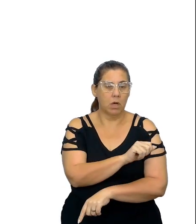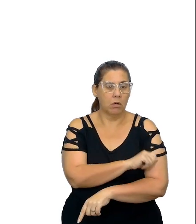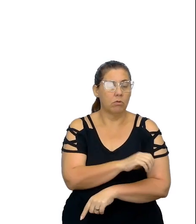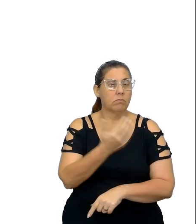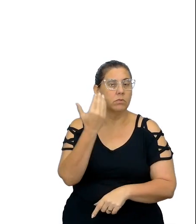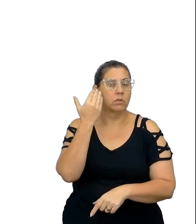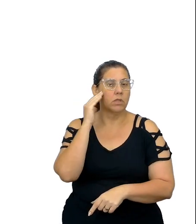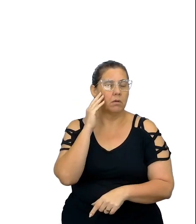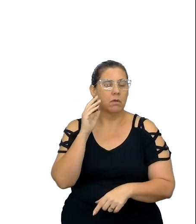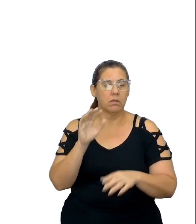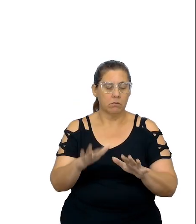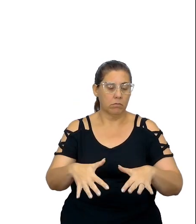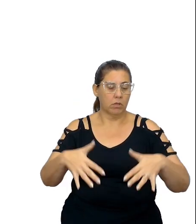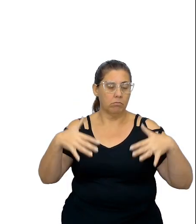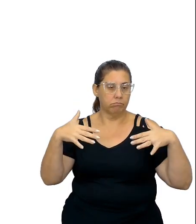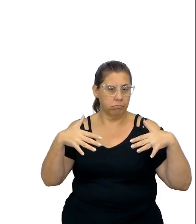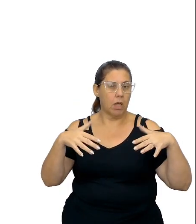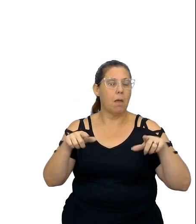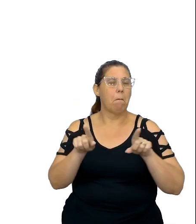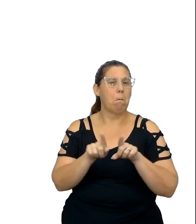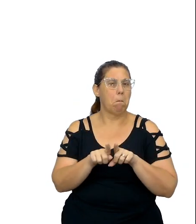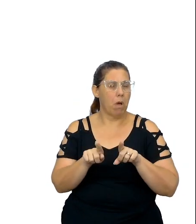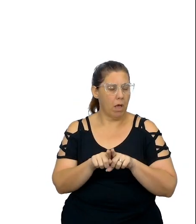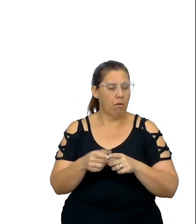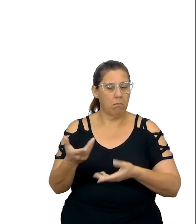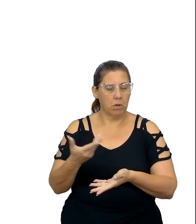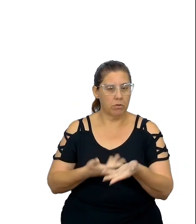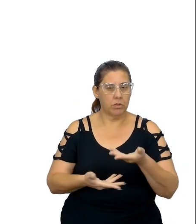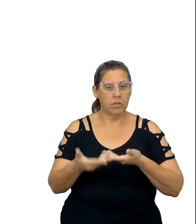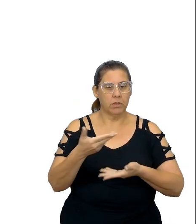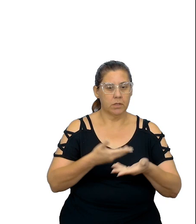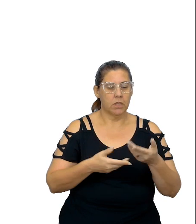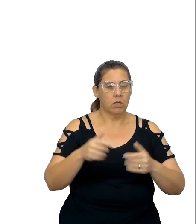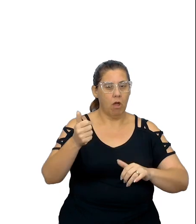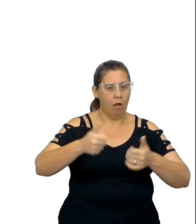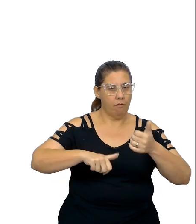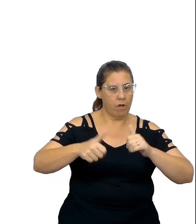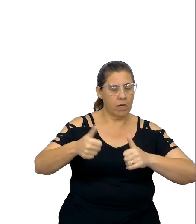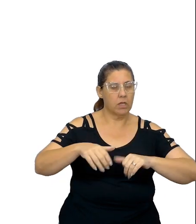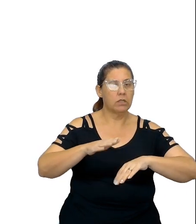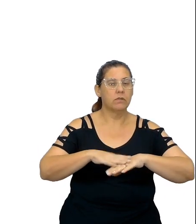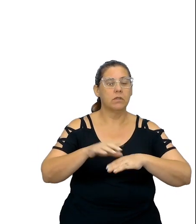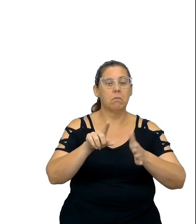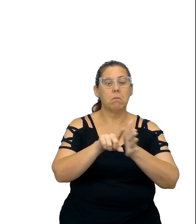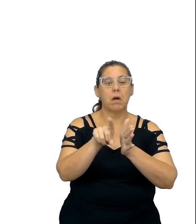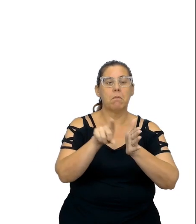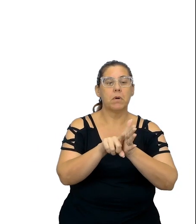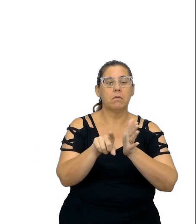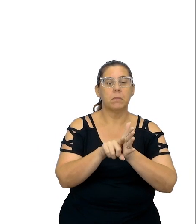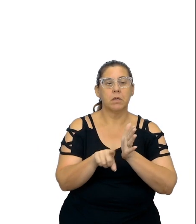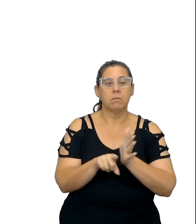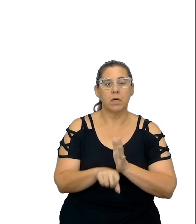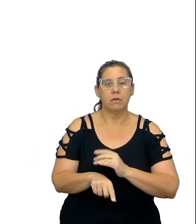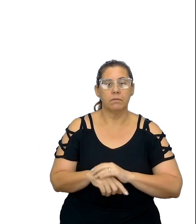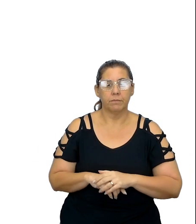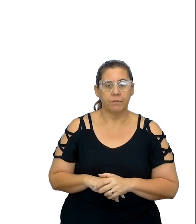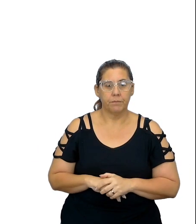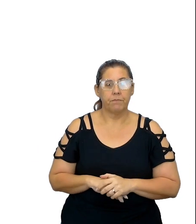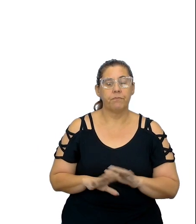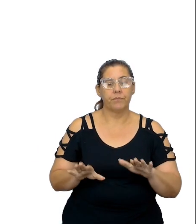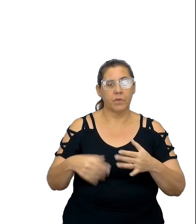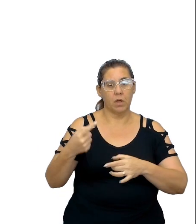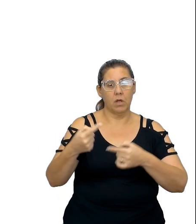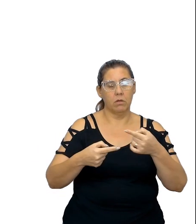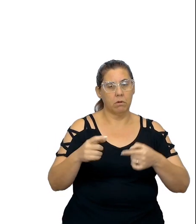né, que são os espectadores, podem também interagir, avaliando e fazendo perguntas, né? Então, essa discussão